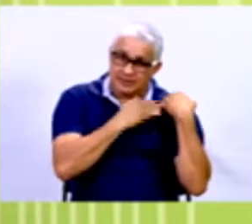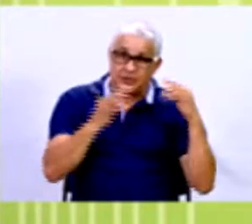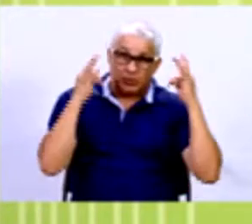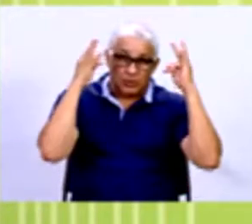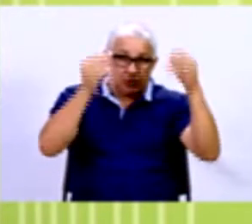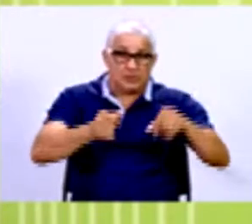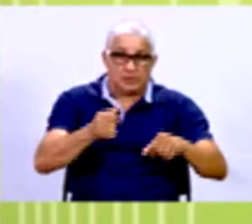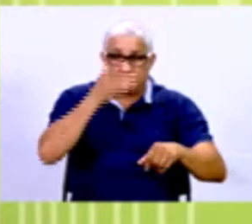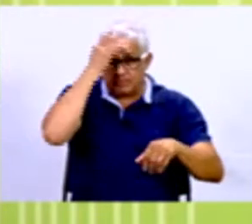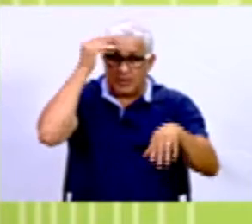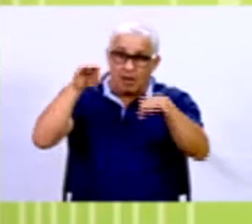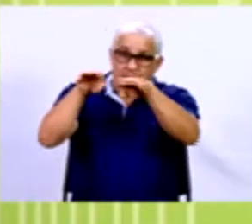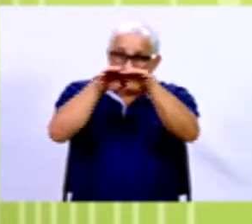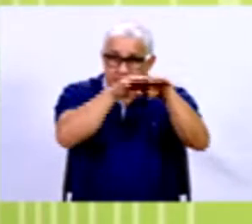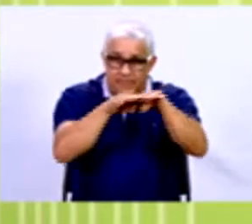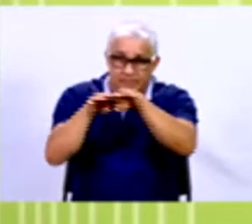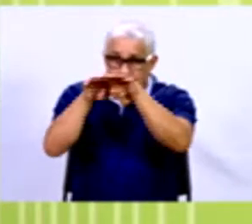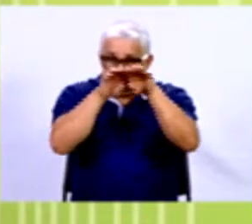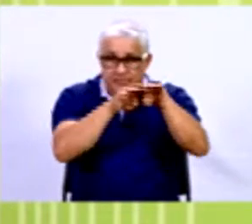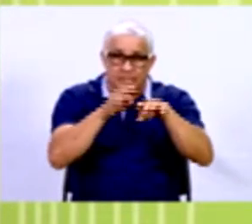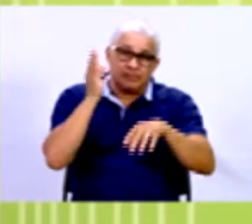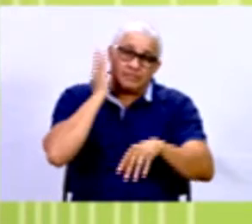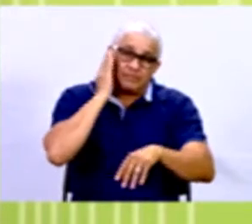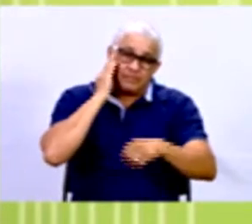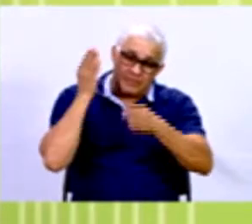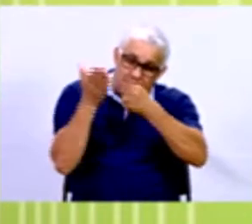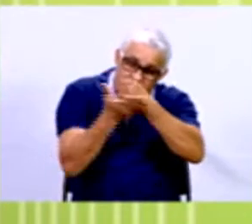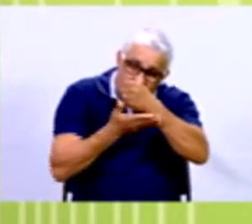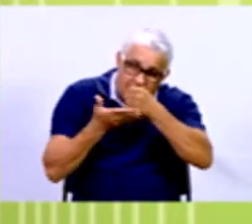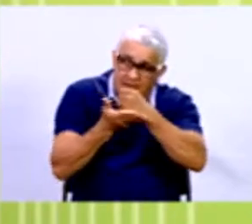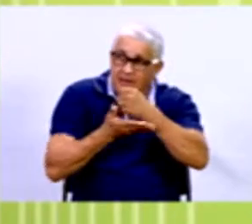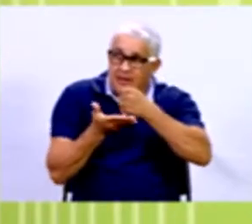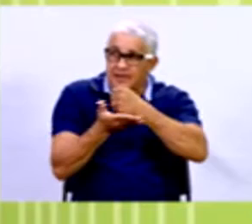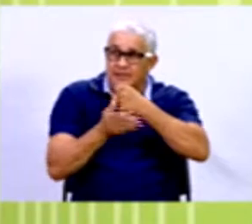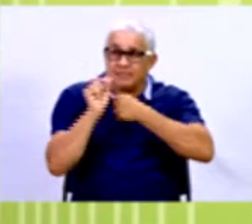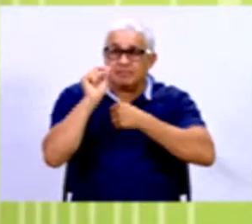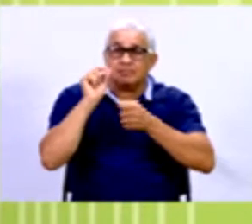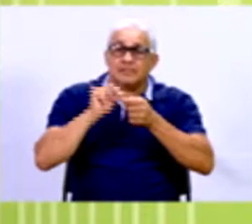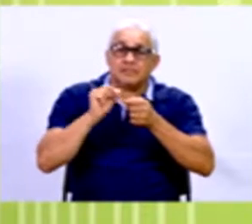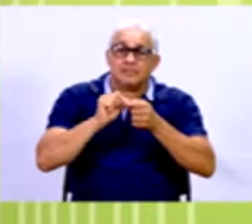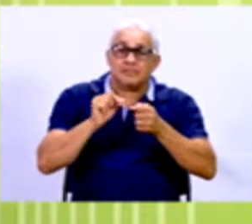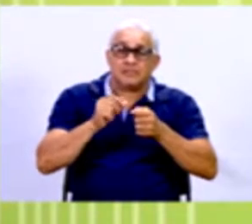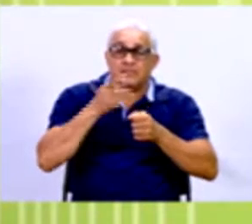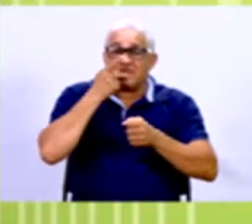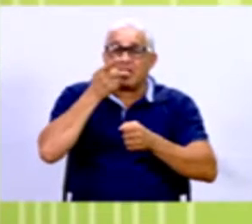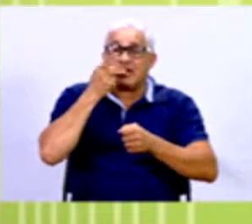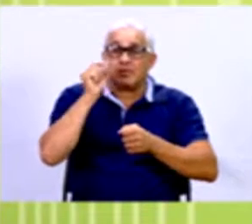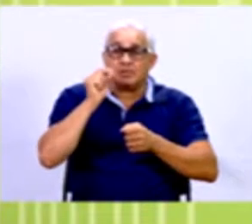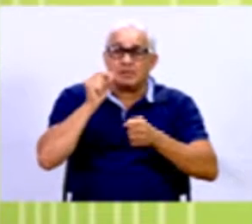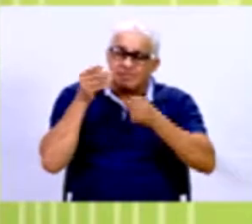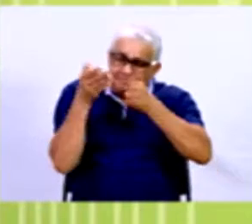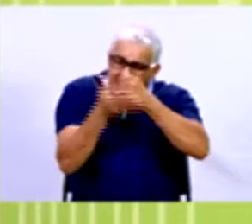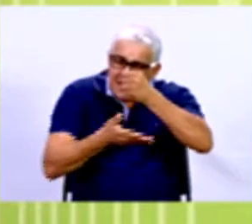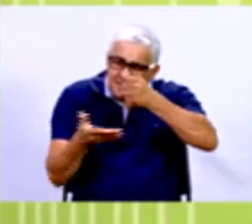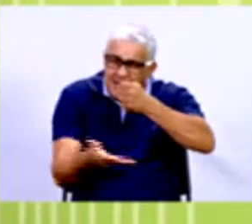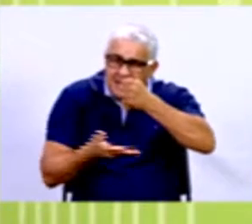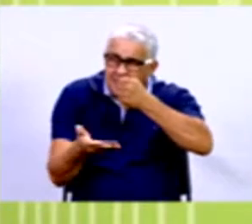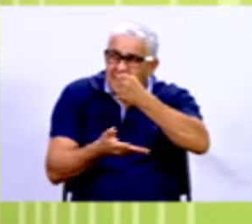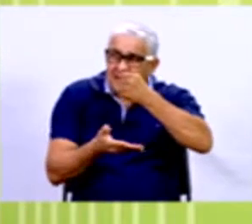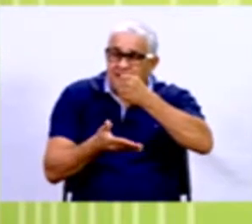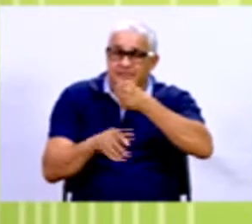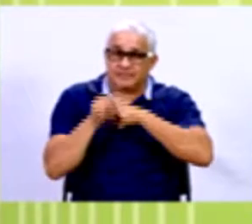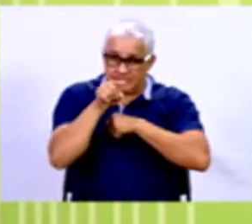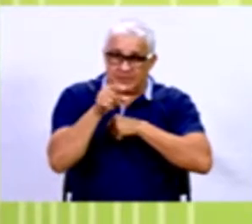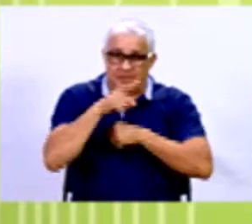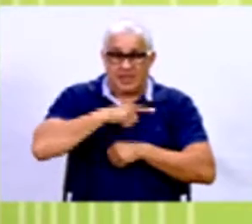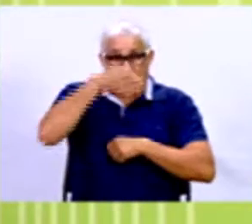todo cidadão ter noções básicas. Então, o que nós vamos falar aqui? Nós vamos falar do básico do básico. E aí você, com